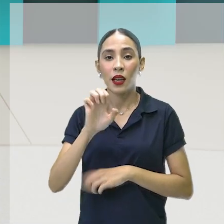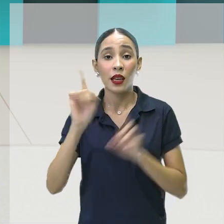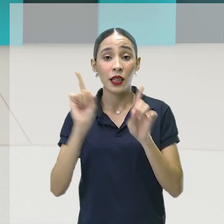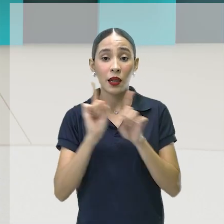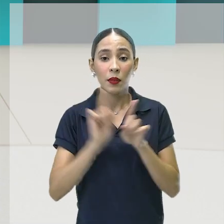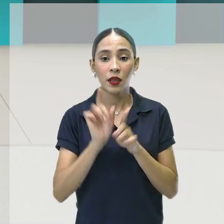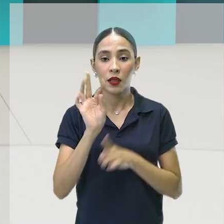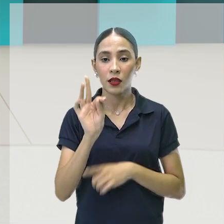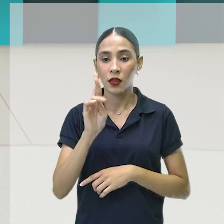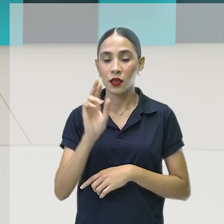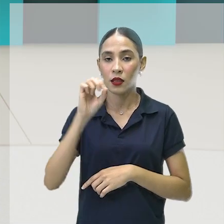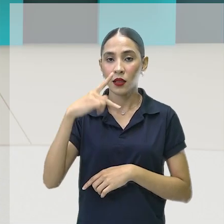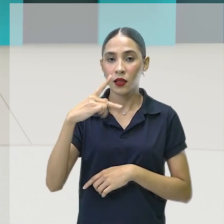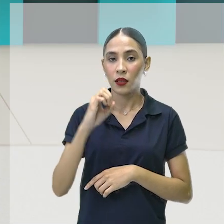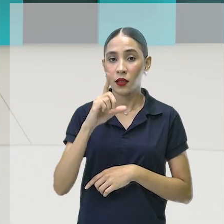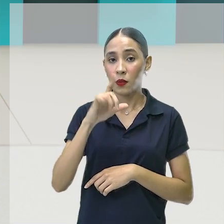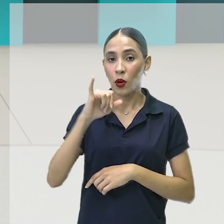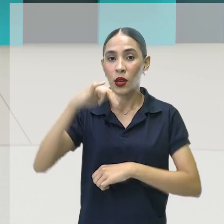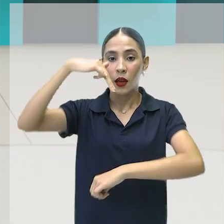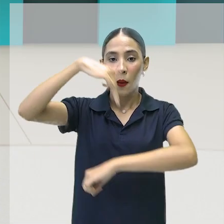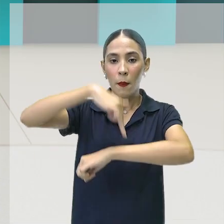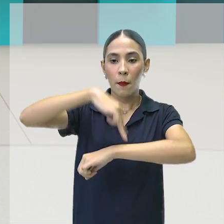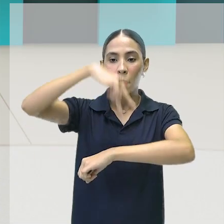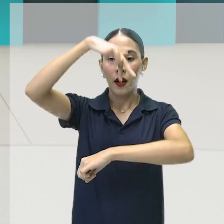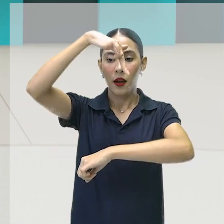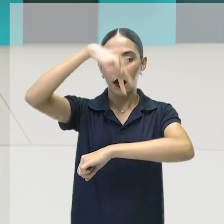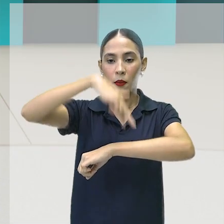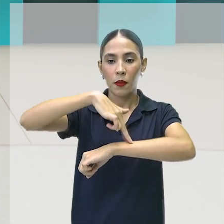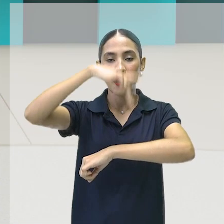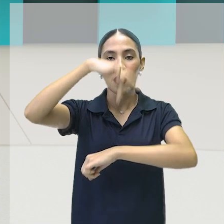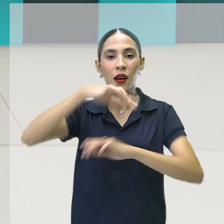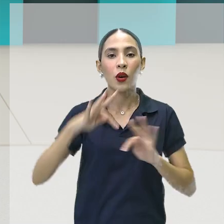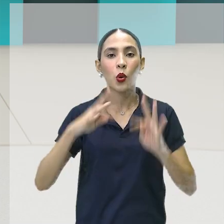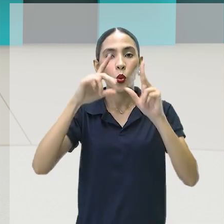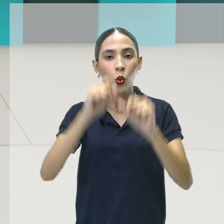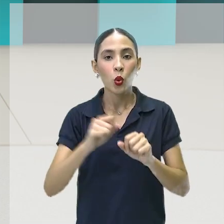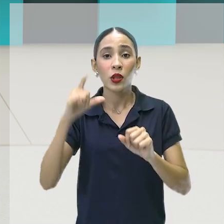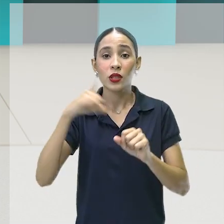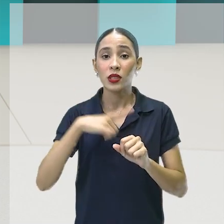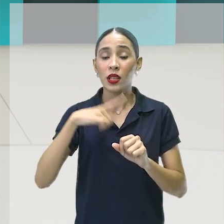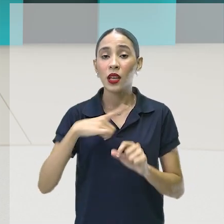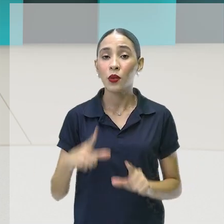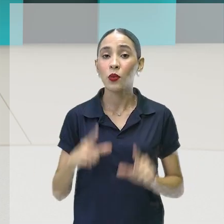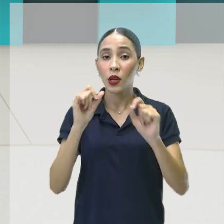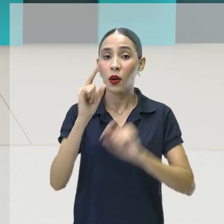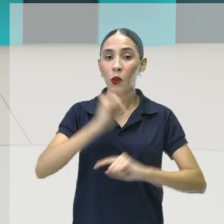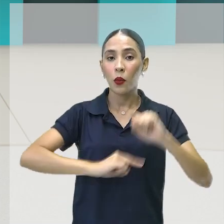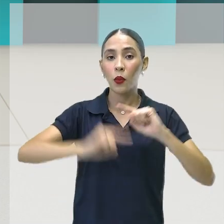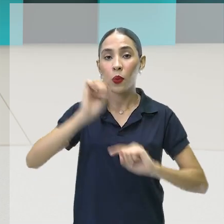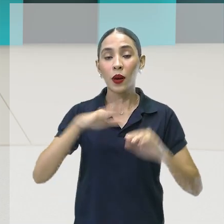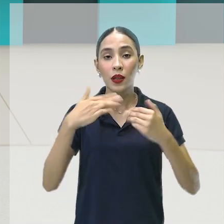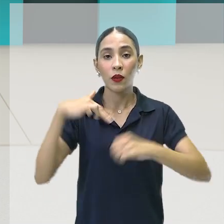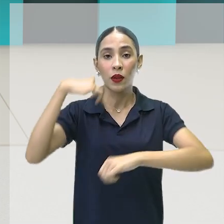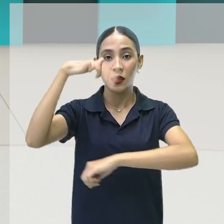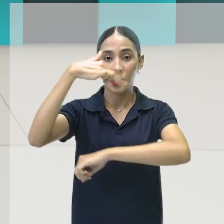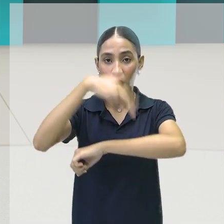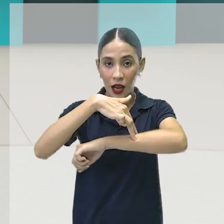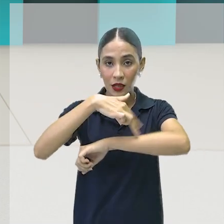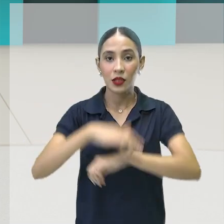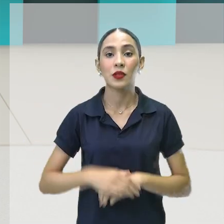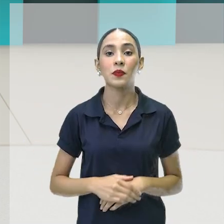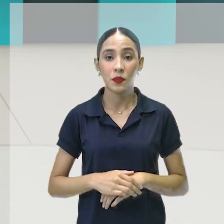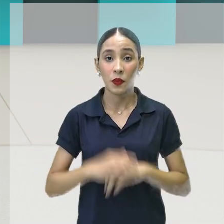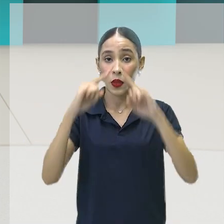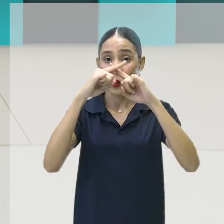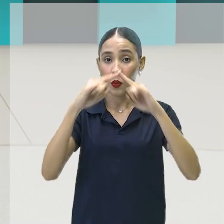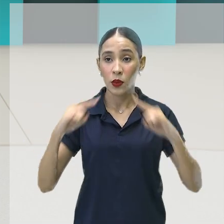ginástica de trampolim. Então, todas elas, né, são ginásticas de alto rendimento. Então, essas são as ginásticas